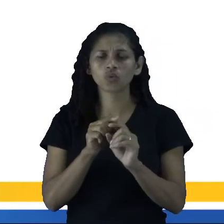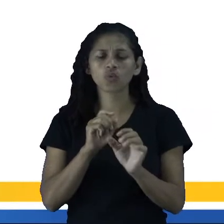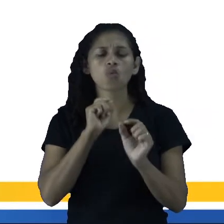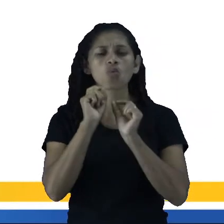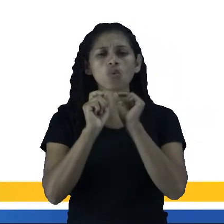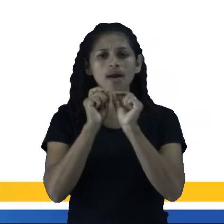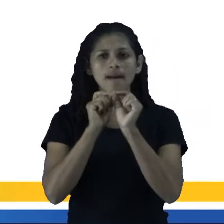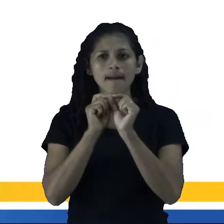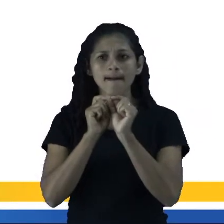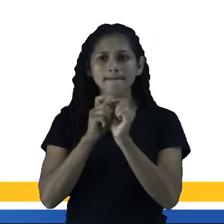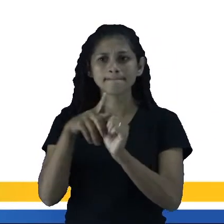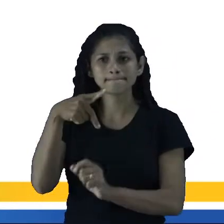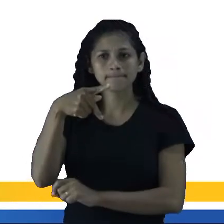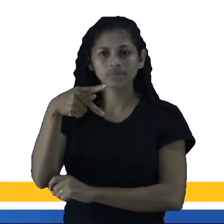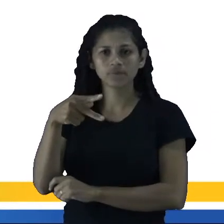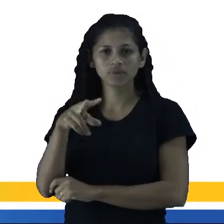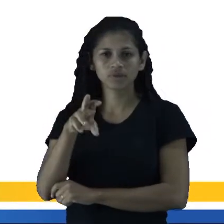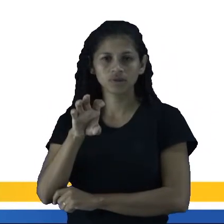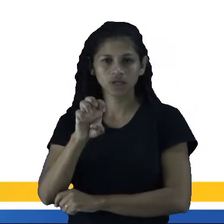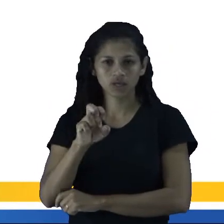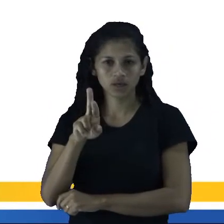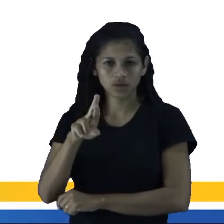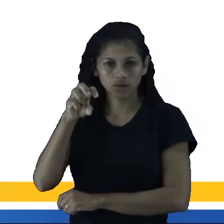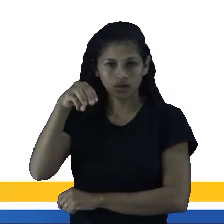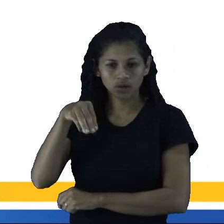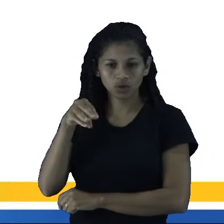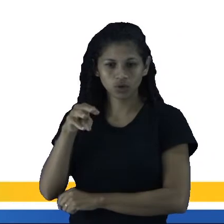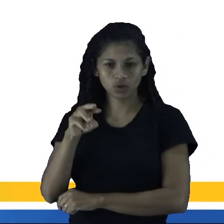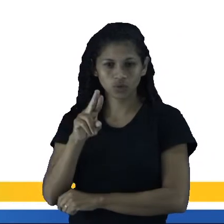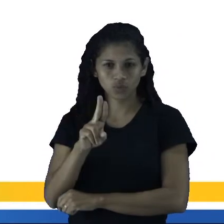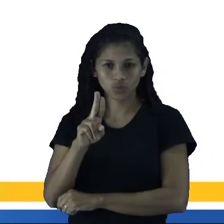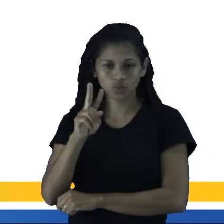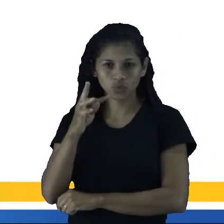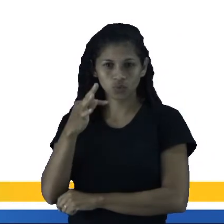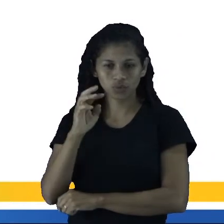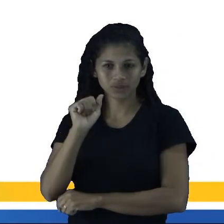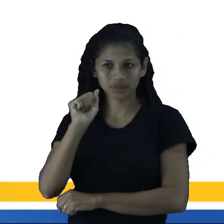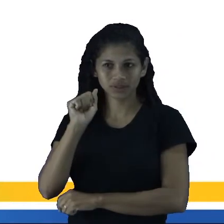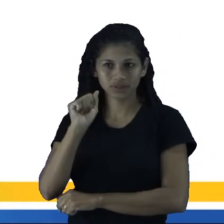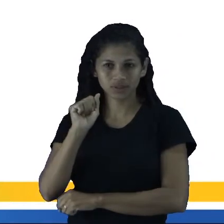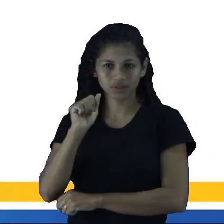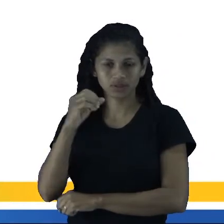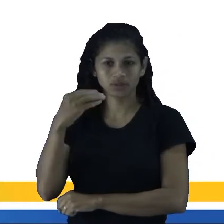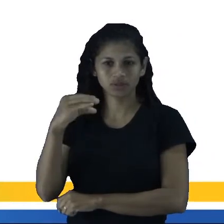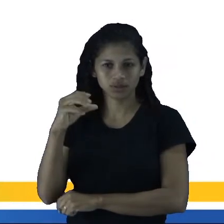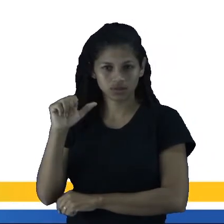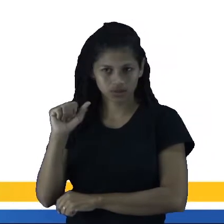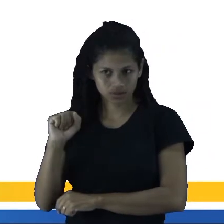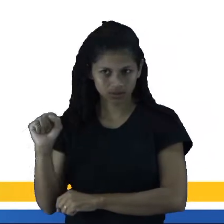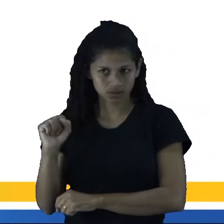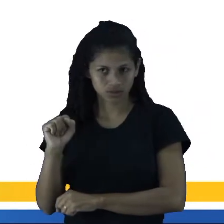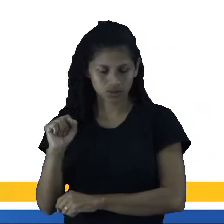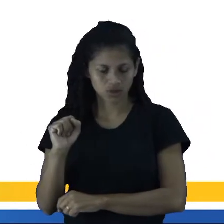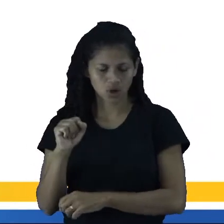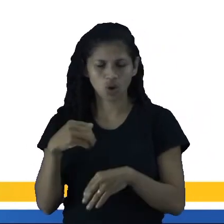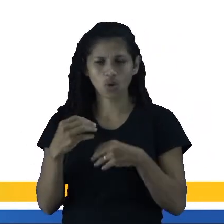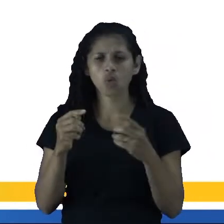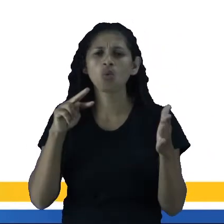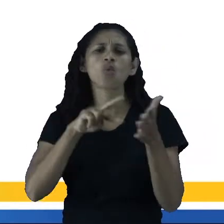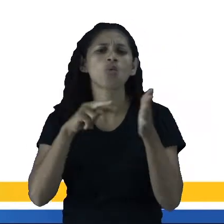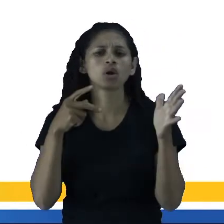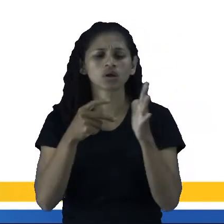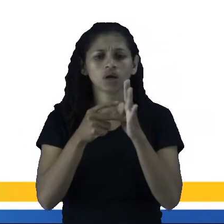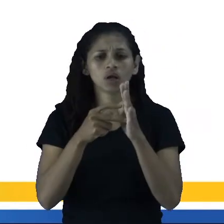permutação? Quando eu tenho a ordenação de elementos que eu tenho que trocá-los de lugar entre